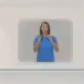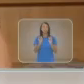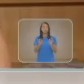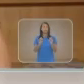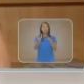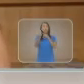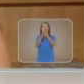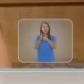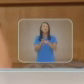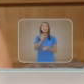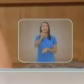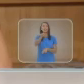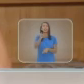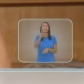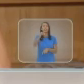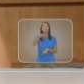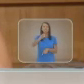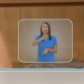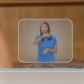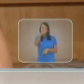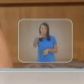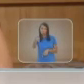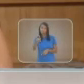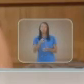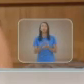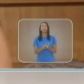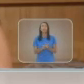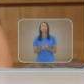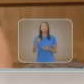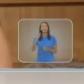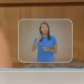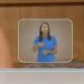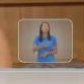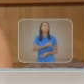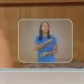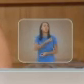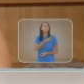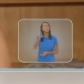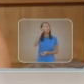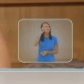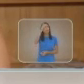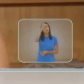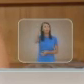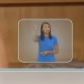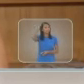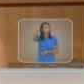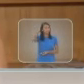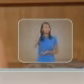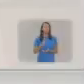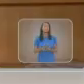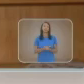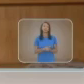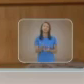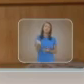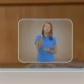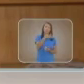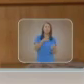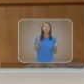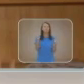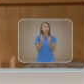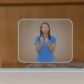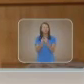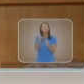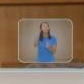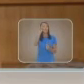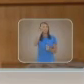municípios. Ensino, pesquisa e extensão que está no dia a dia do povo paraense. Venha